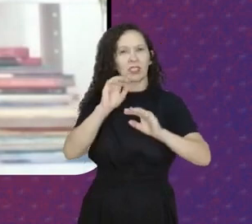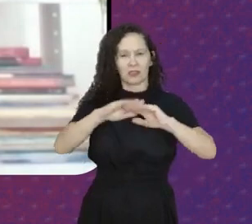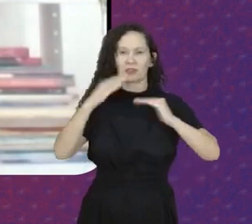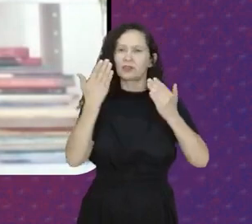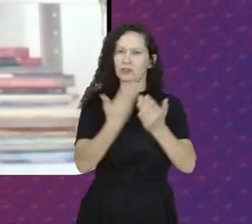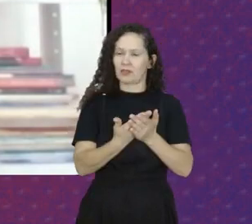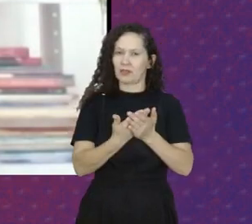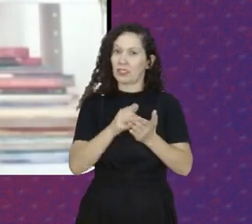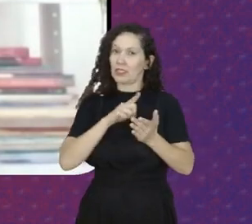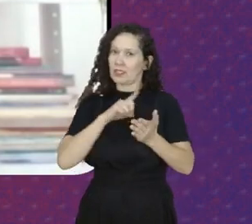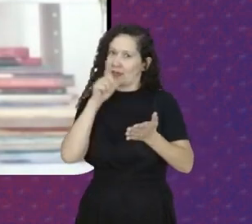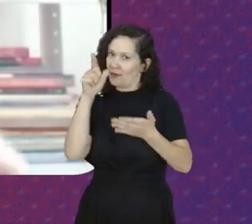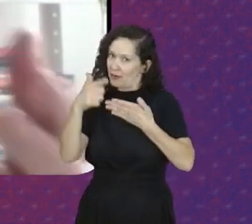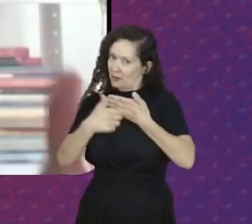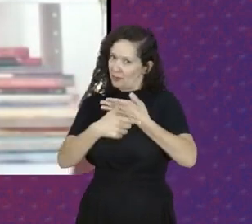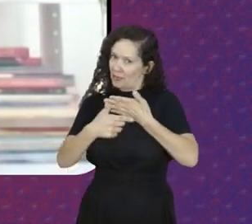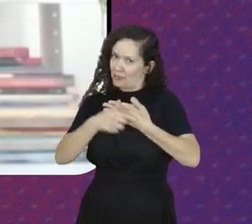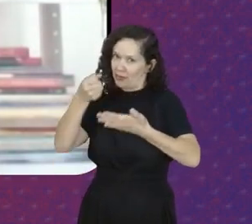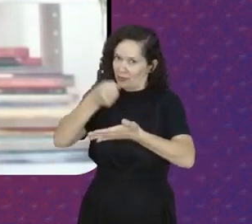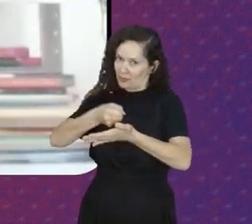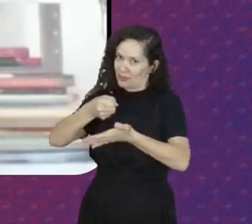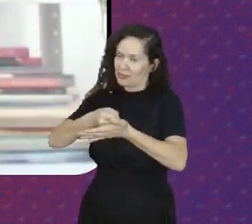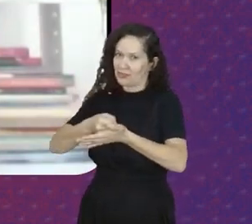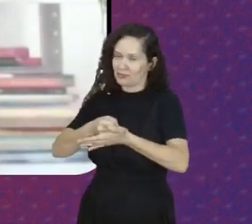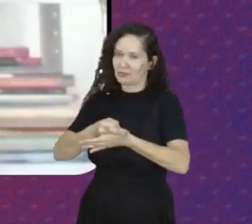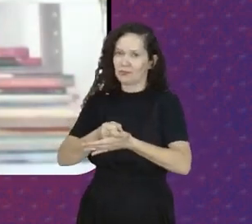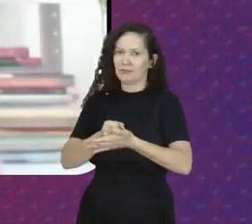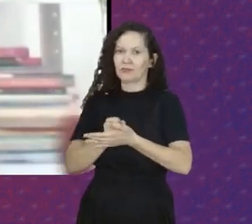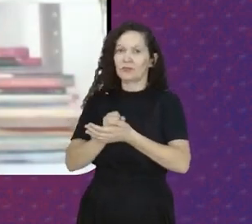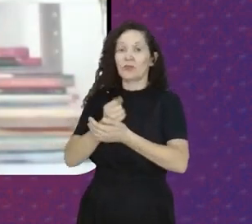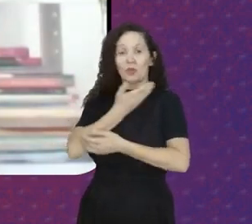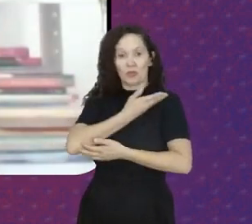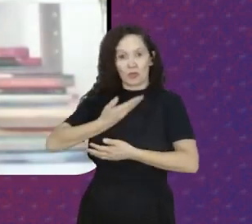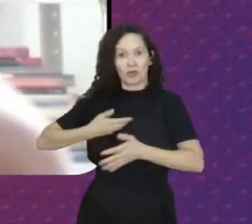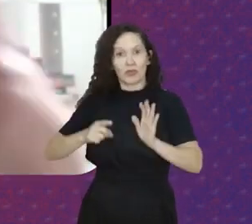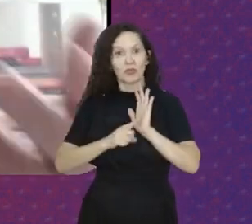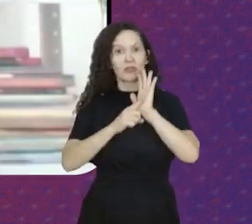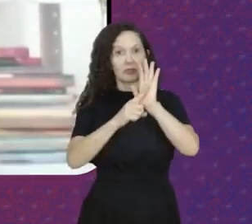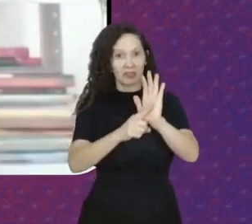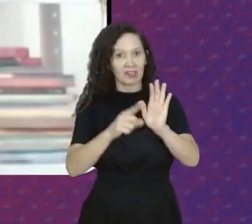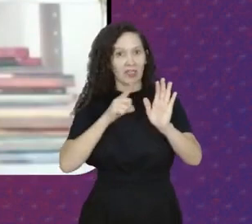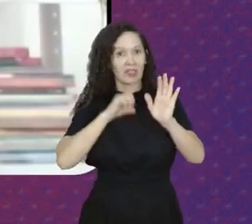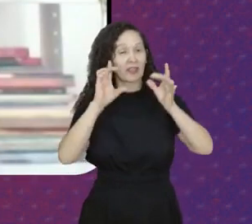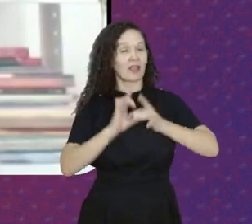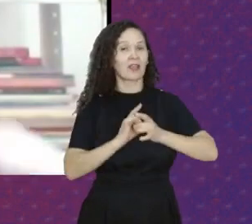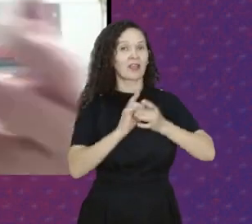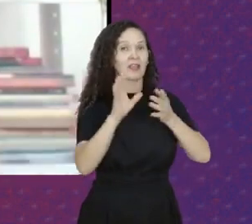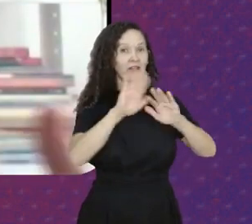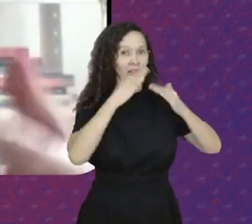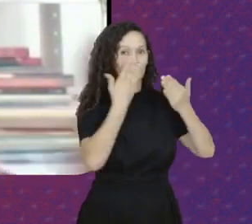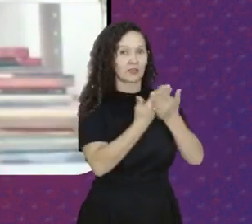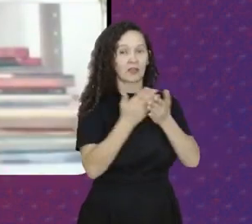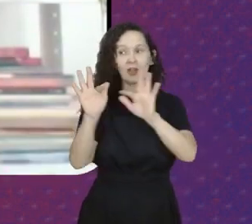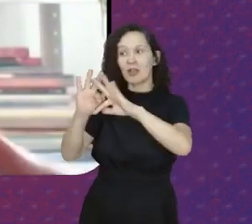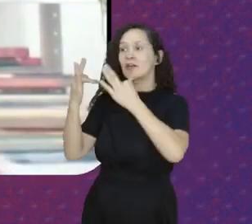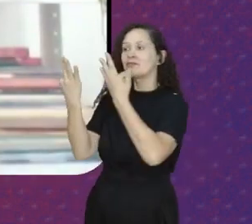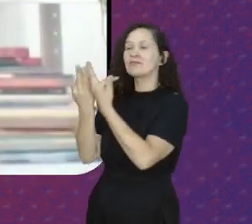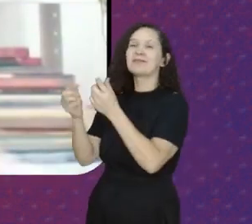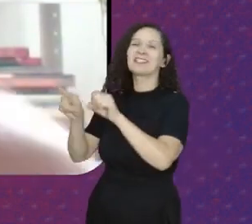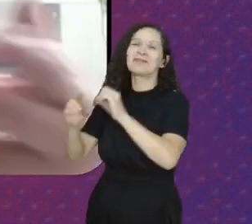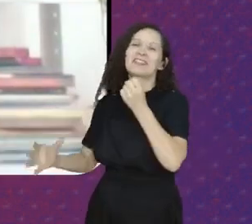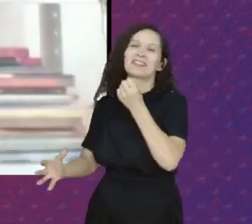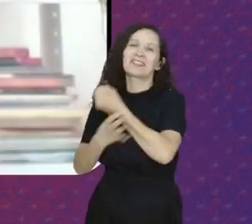Então, temos a obrigação, tanto do Estado de oferecer, como das famílias, de garantir a frequência